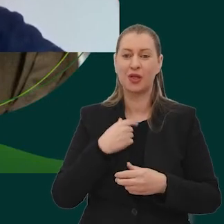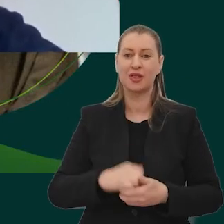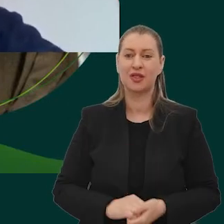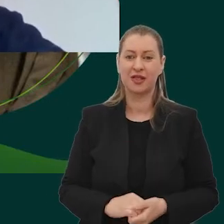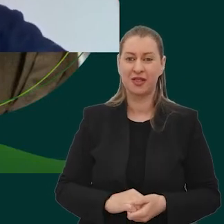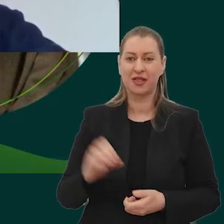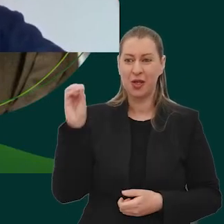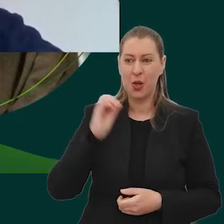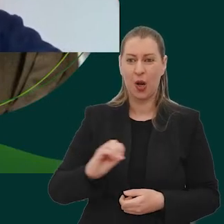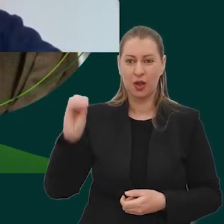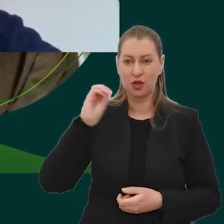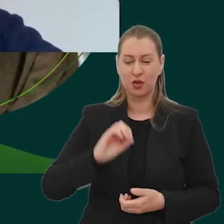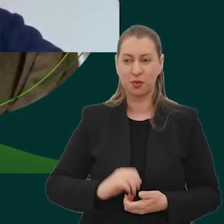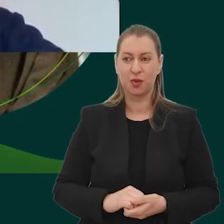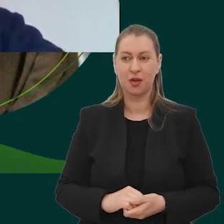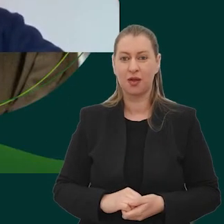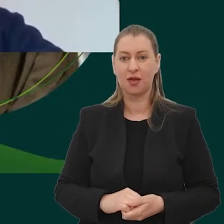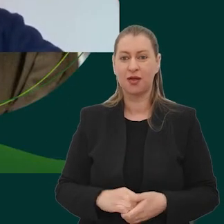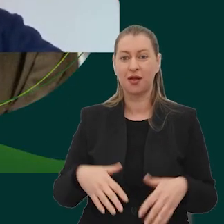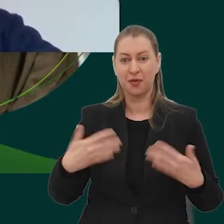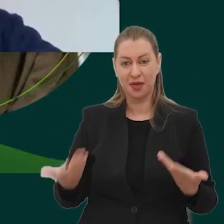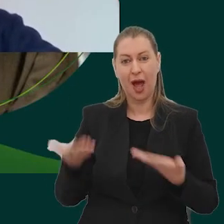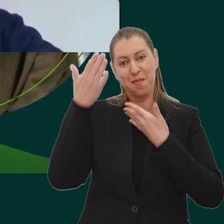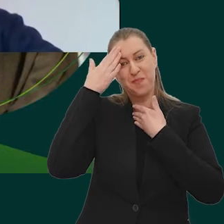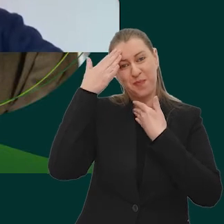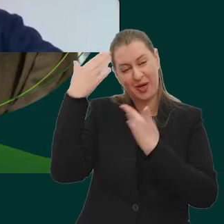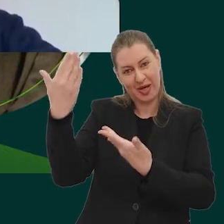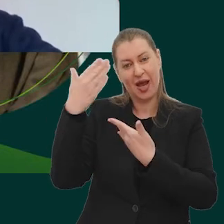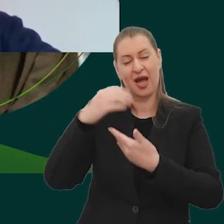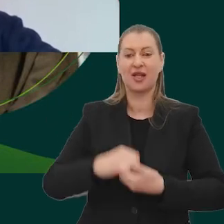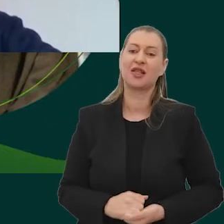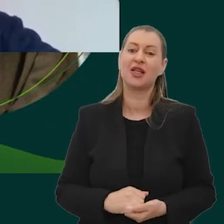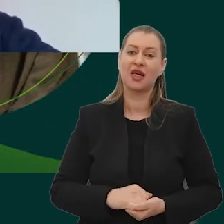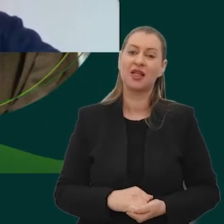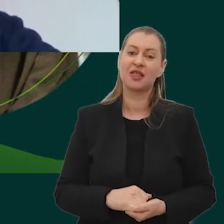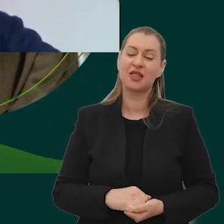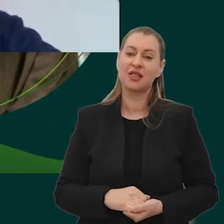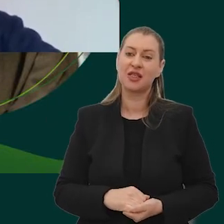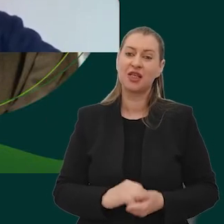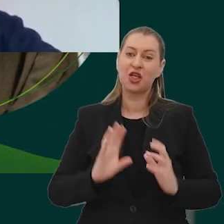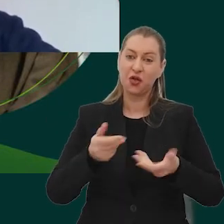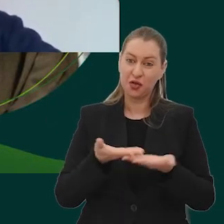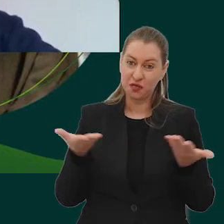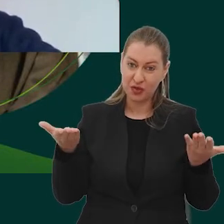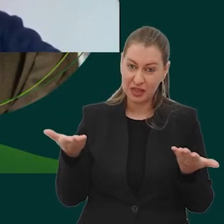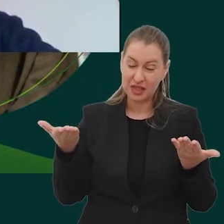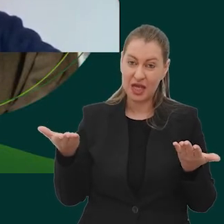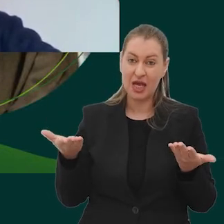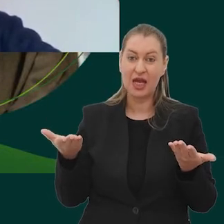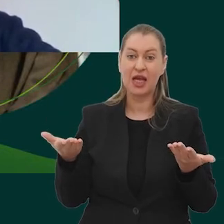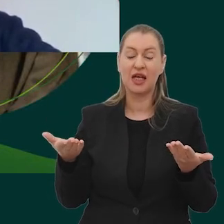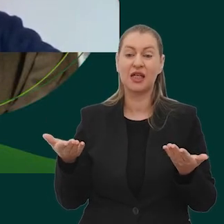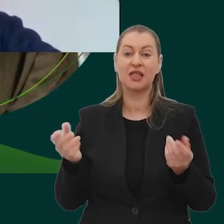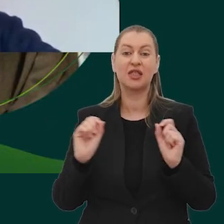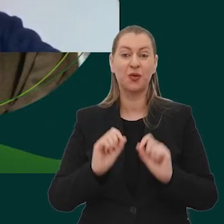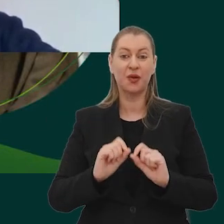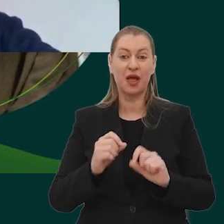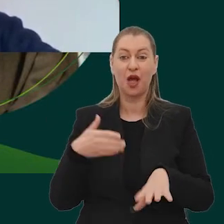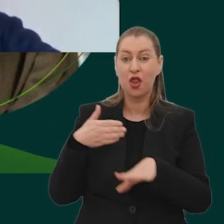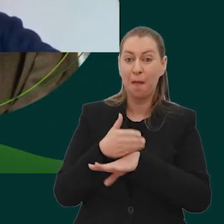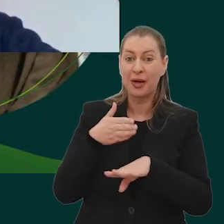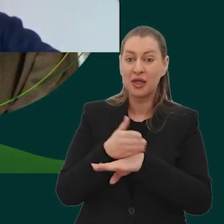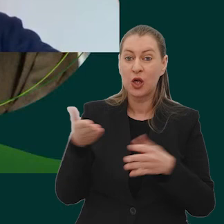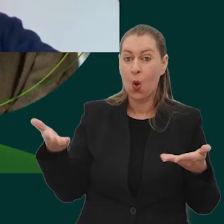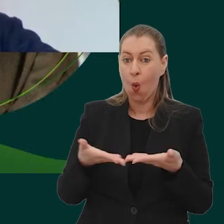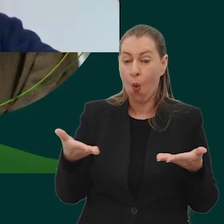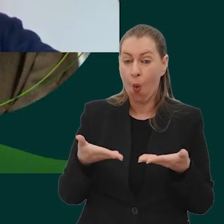Que ótimo. Então, tá, Blanda, muito obrigado. Obrigado todo mundo aí que teve aí na parceria de